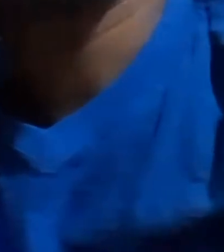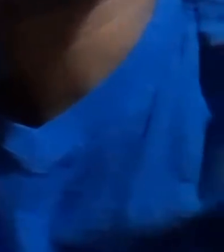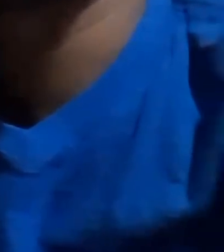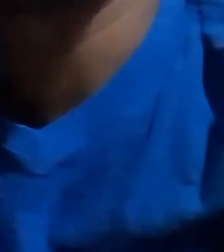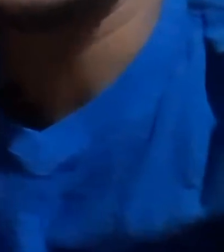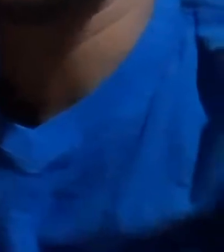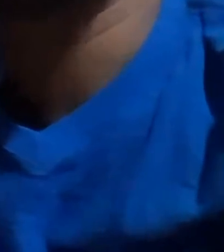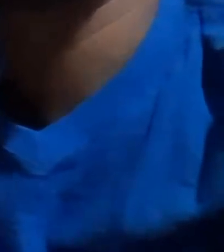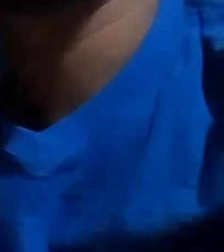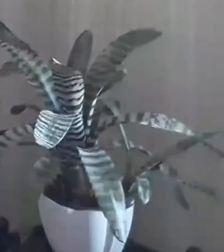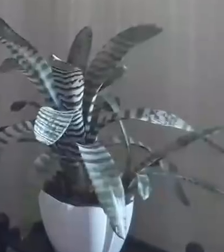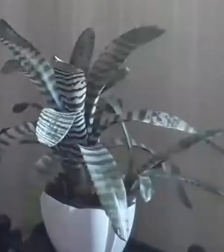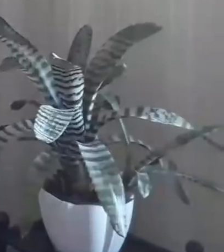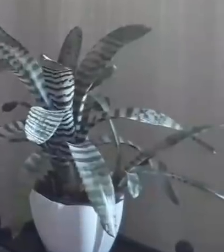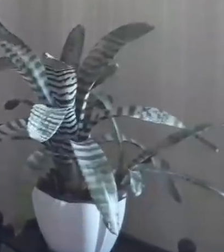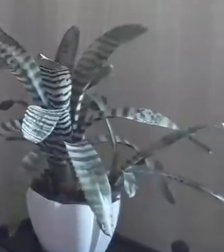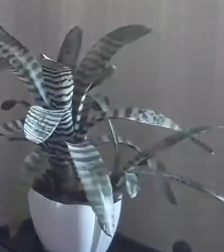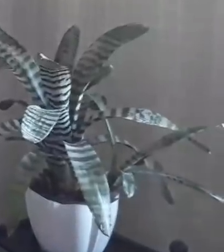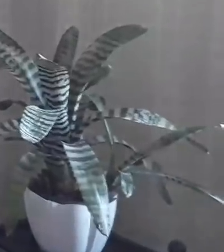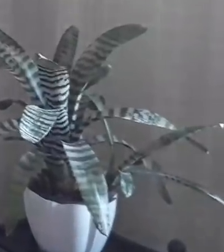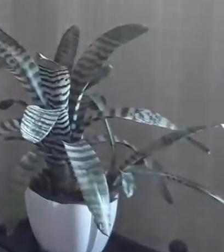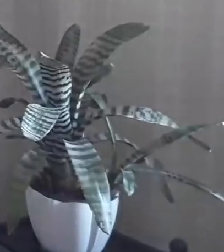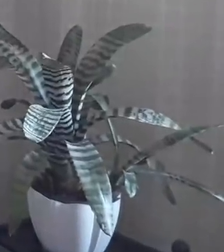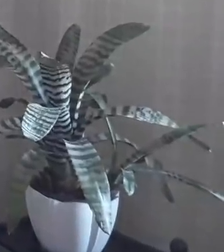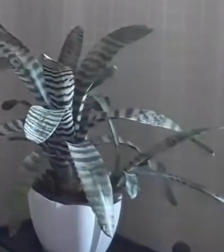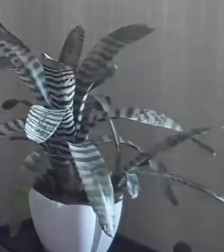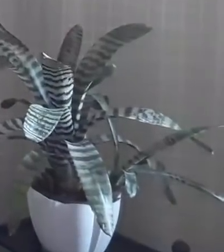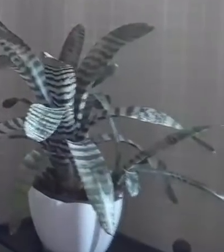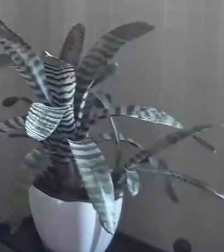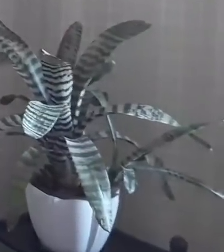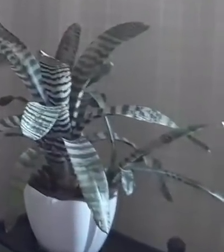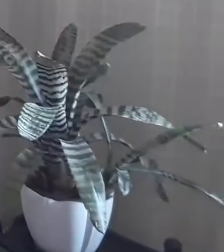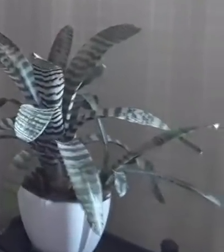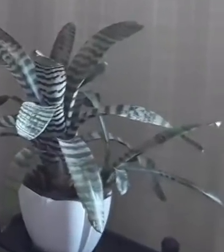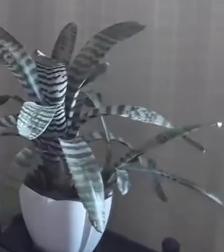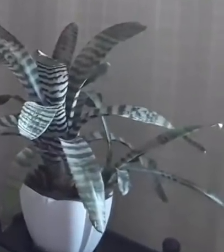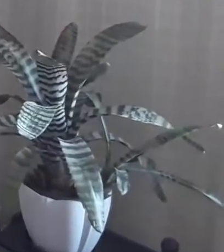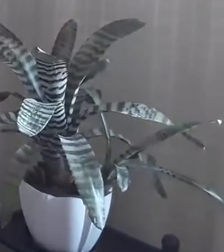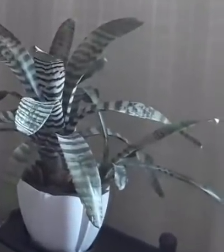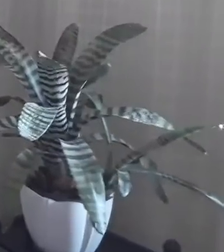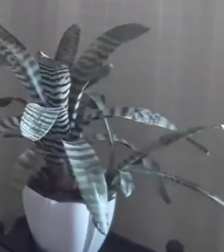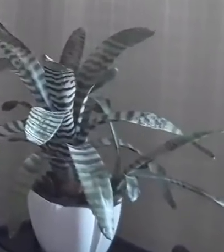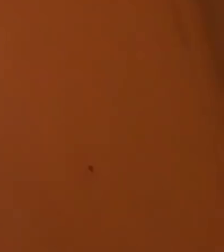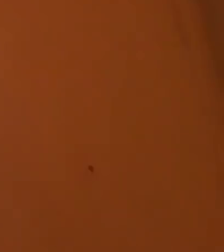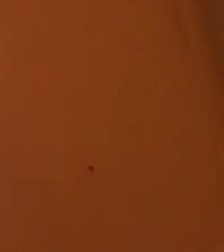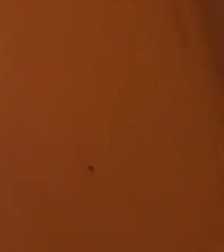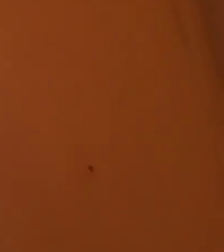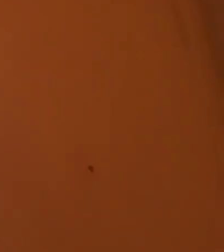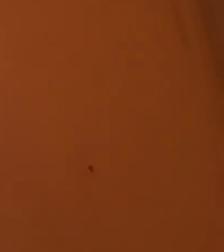vai passar. Somos família Ibemeia, vai passar.